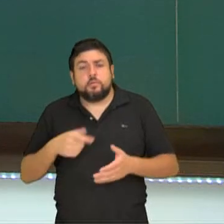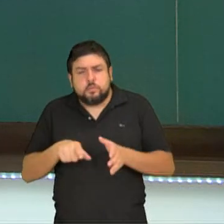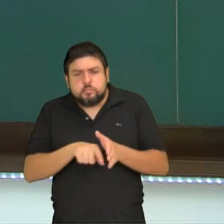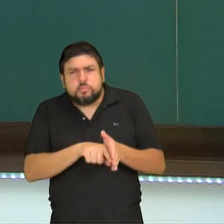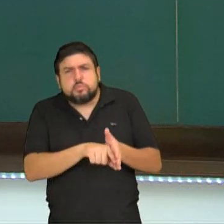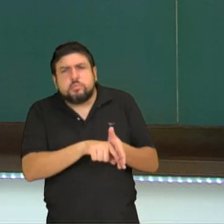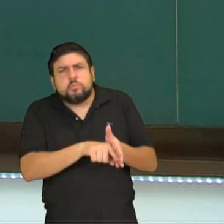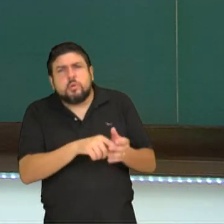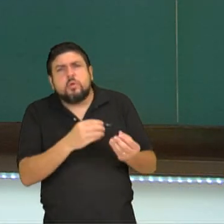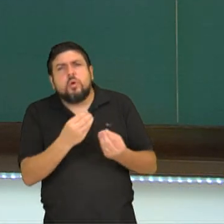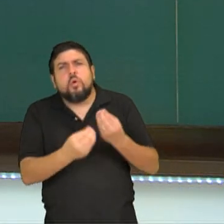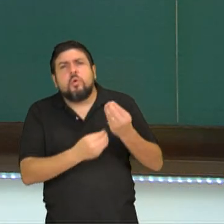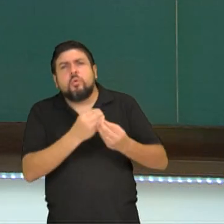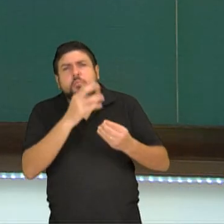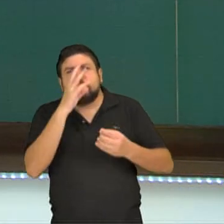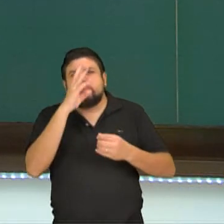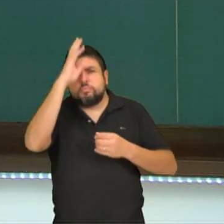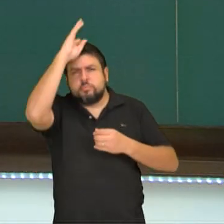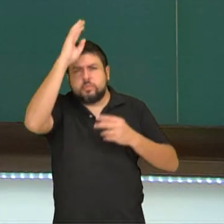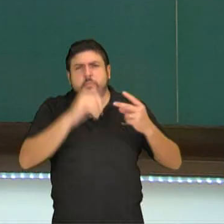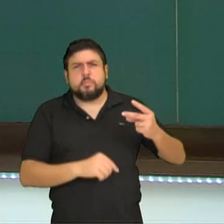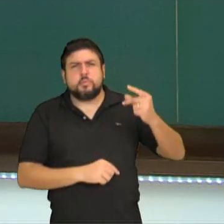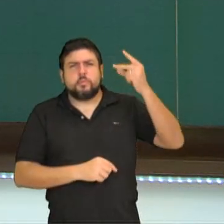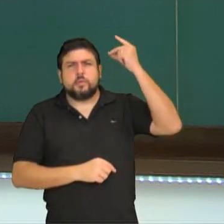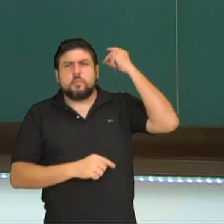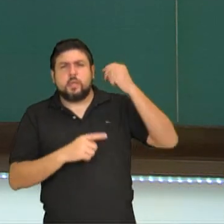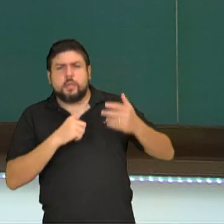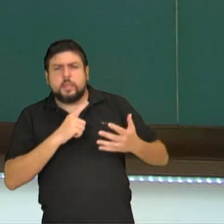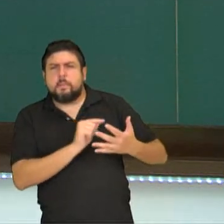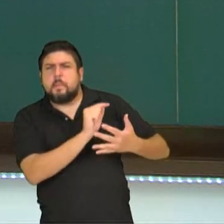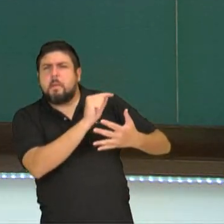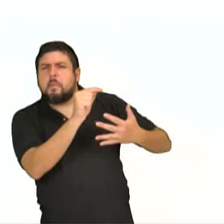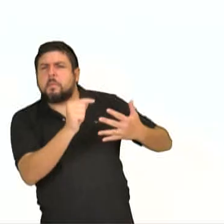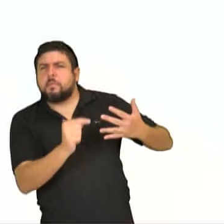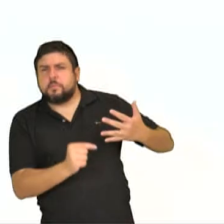República Romana, há muitos elementos a serem vistos.